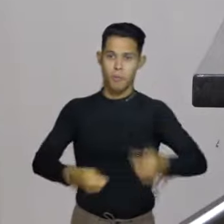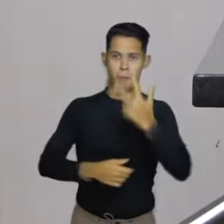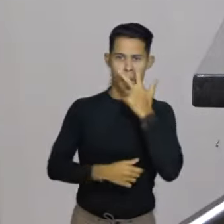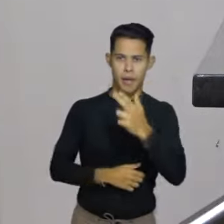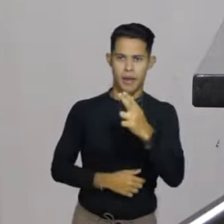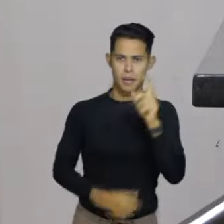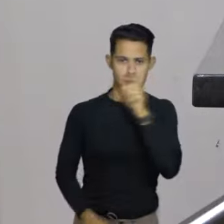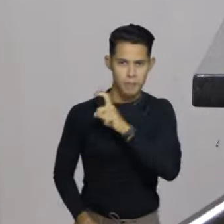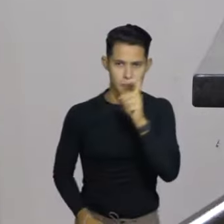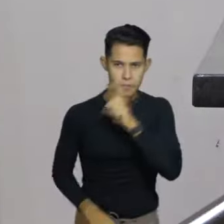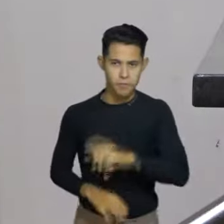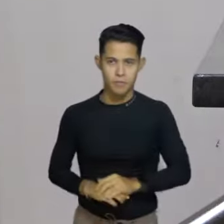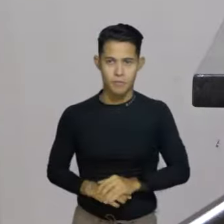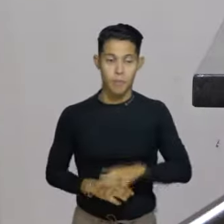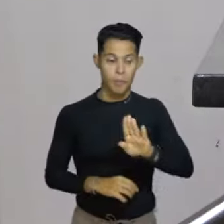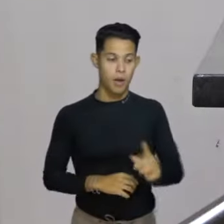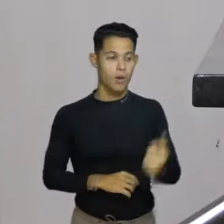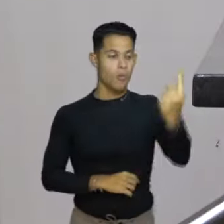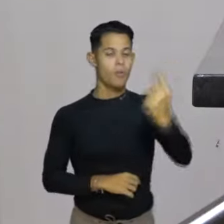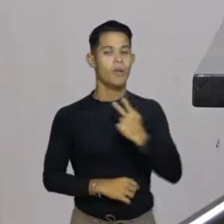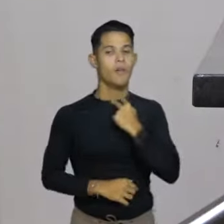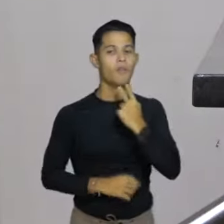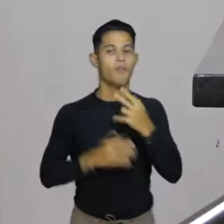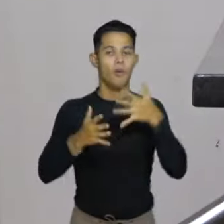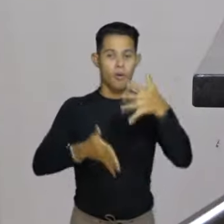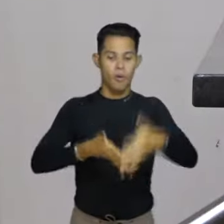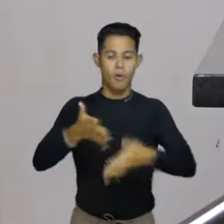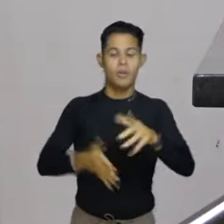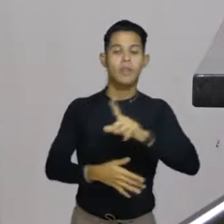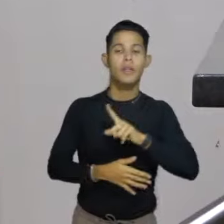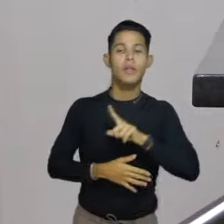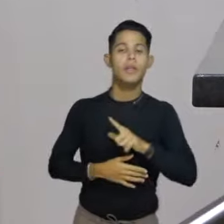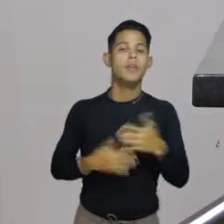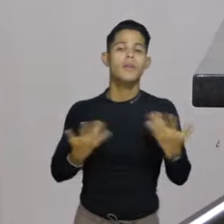nós temos única voz que nós temos tá aqui